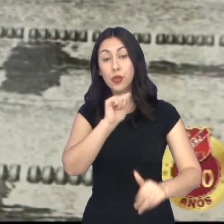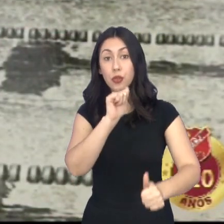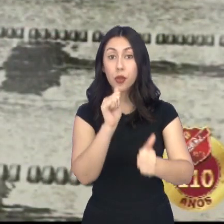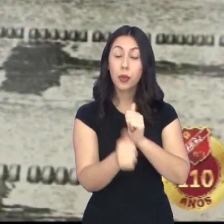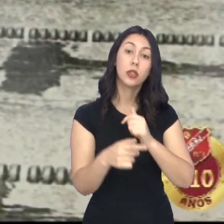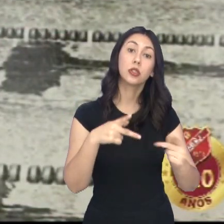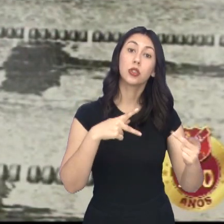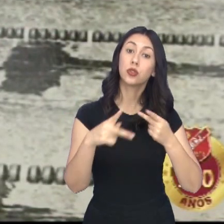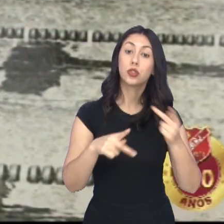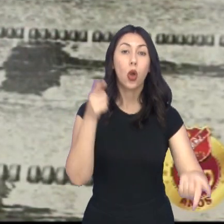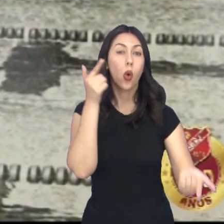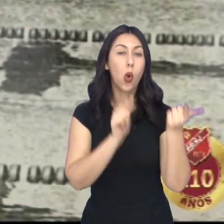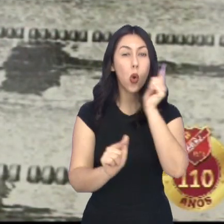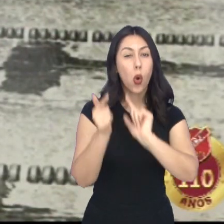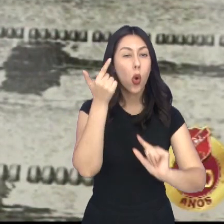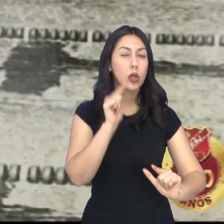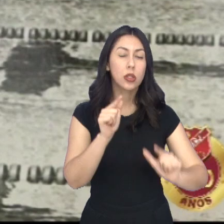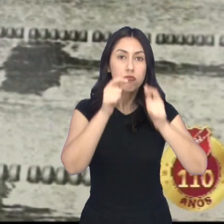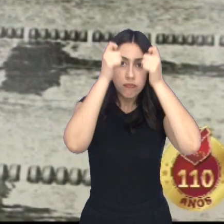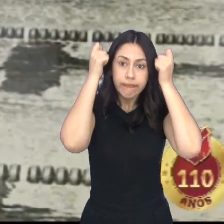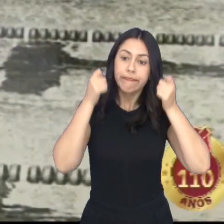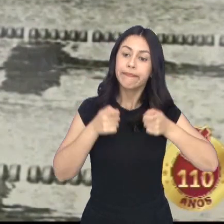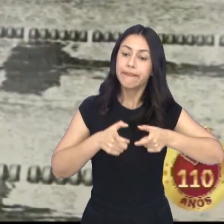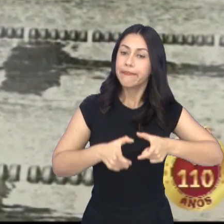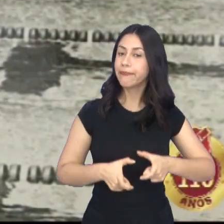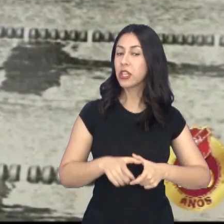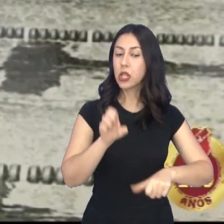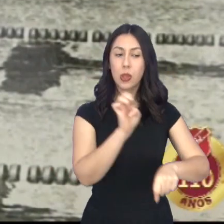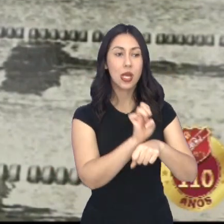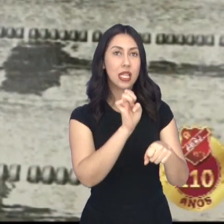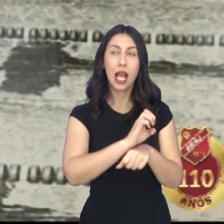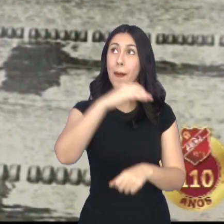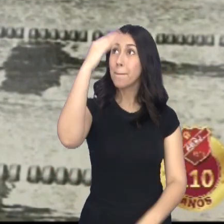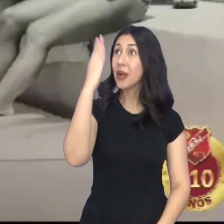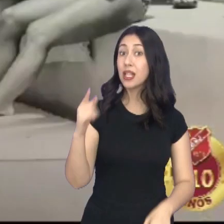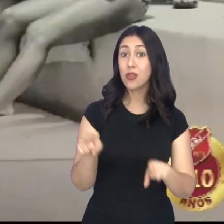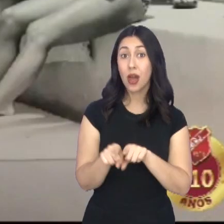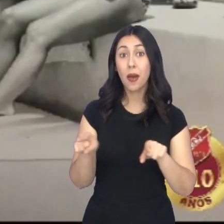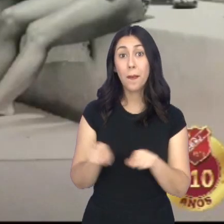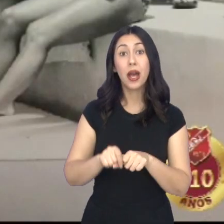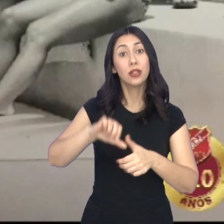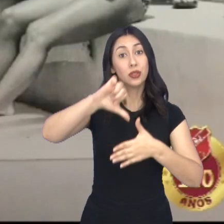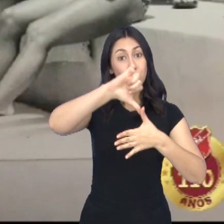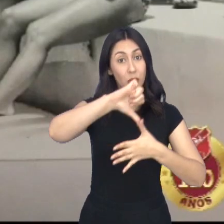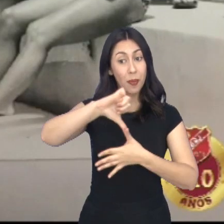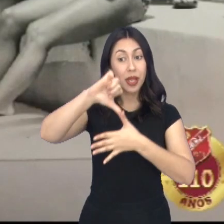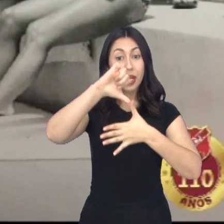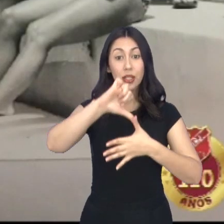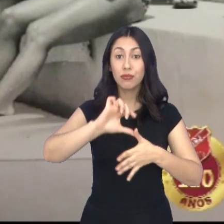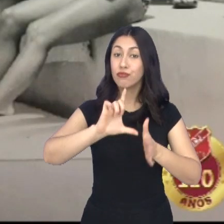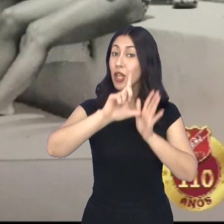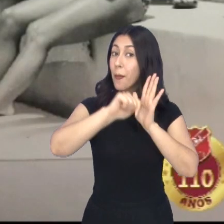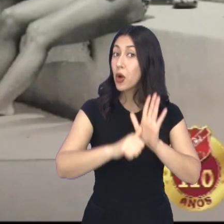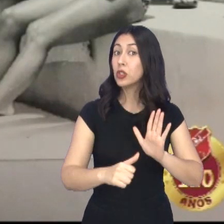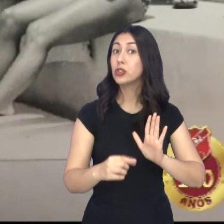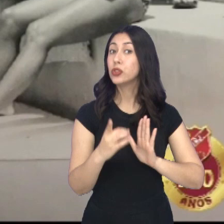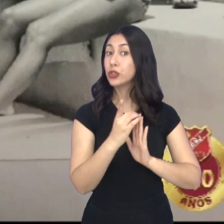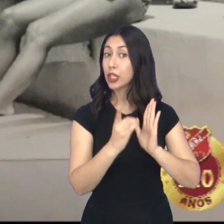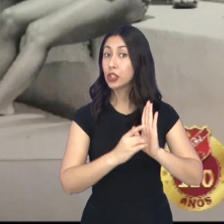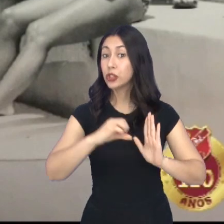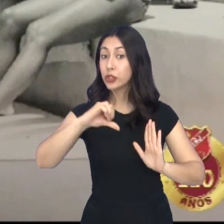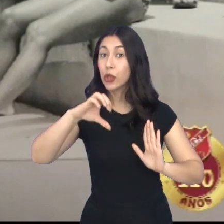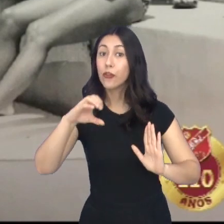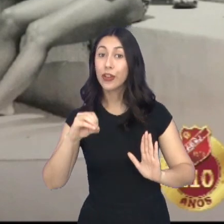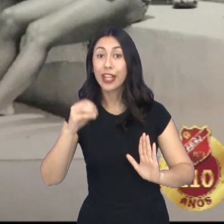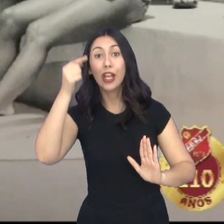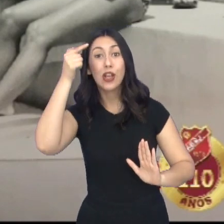conquista inúmeros títulos estaduais, brasileiros e sul-americanos. E foi nos anos 90 que a nossa vermelhinha conquistou